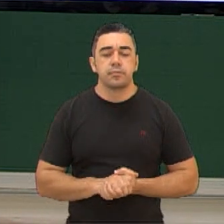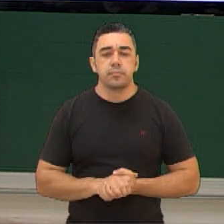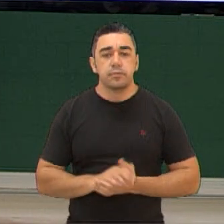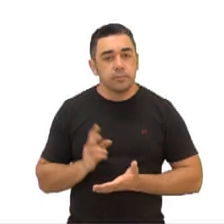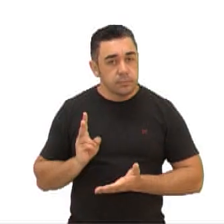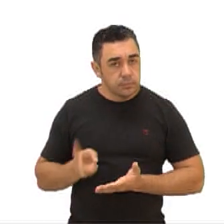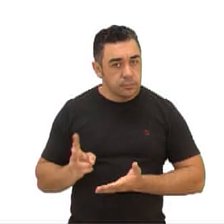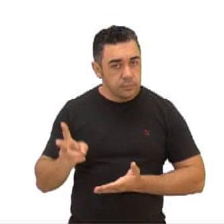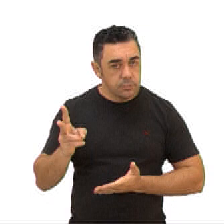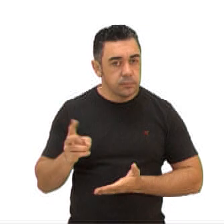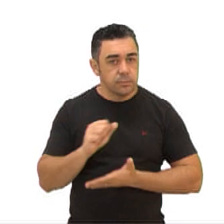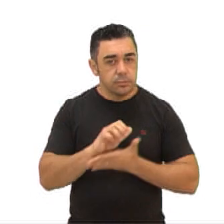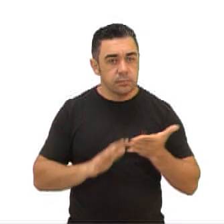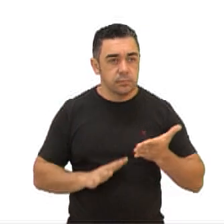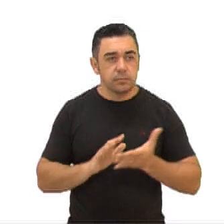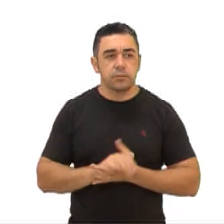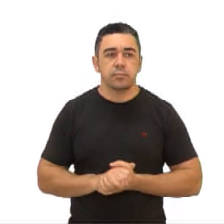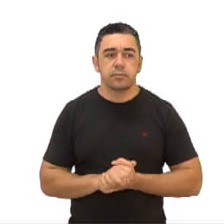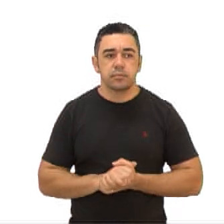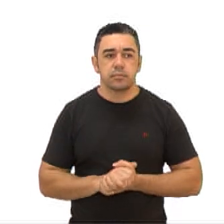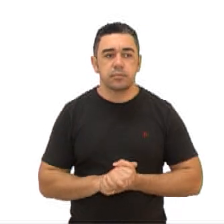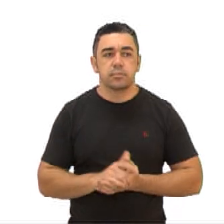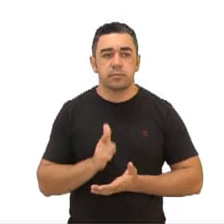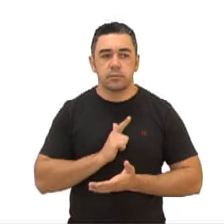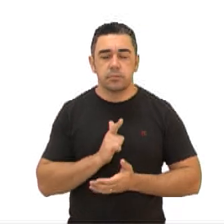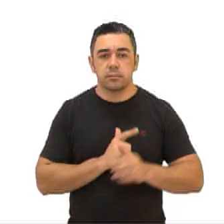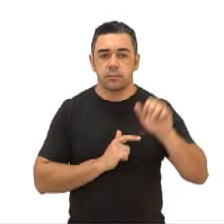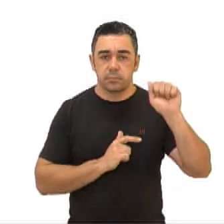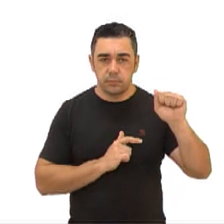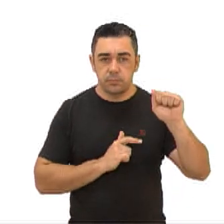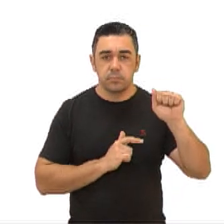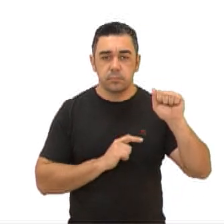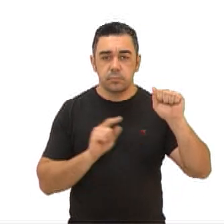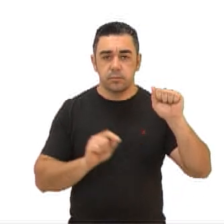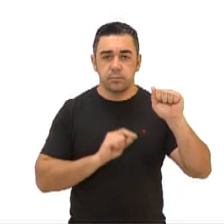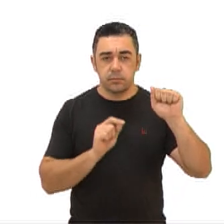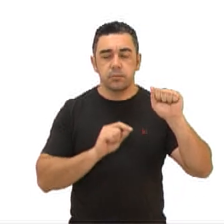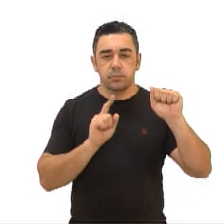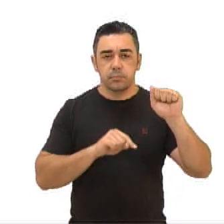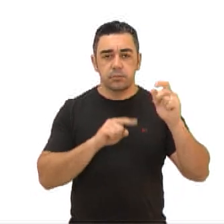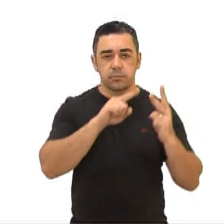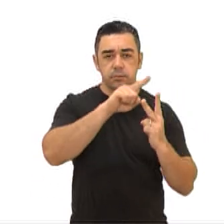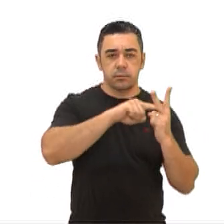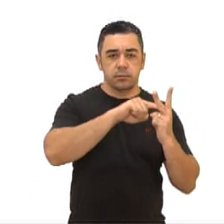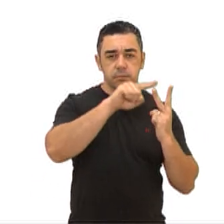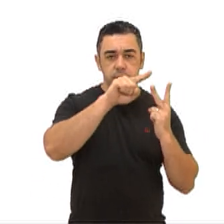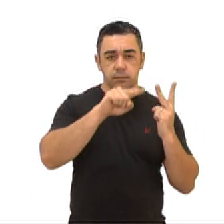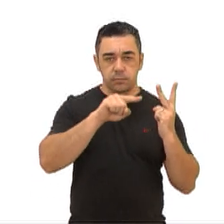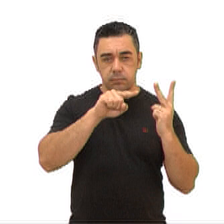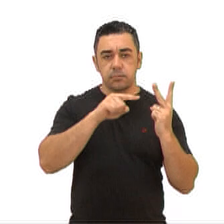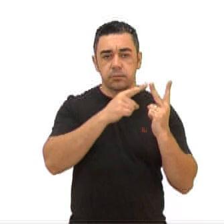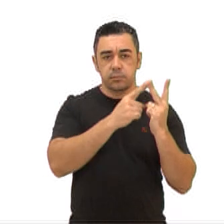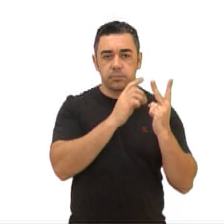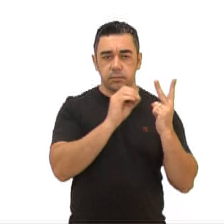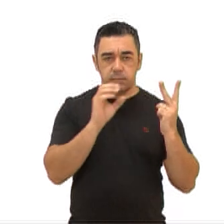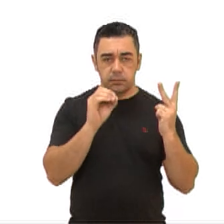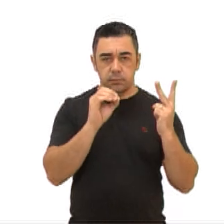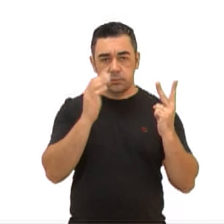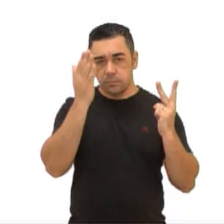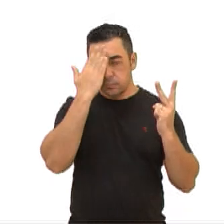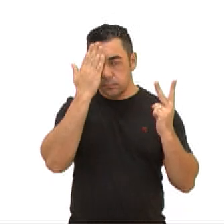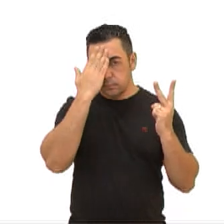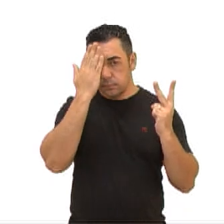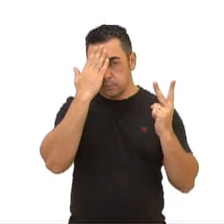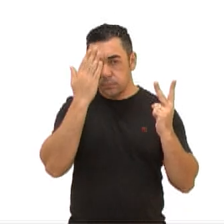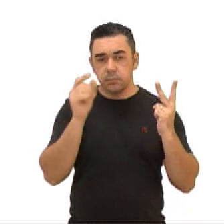Na continuação desse exercício, ele passou que a raiz quadrada de 100, ele quer